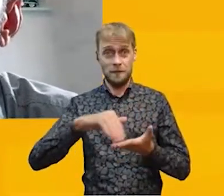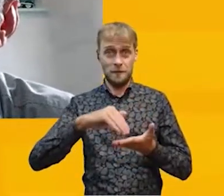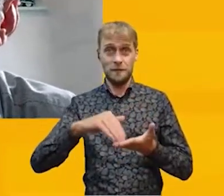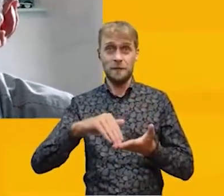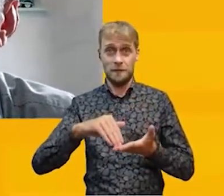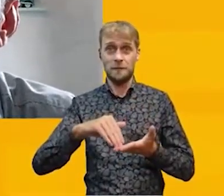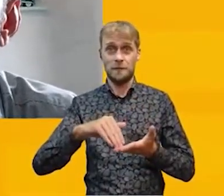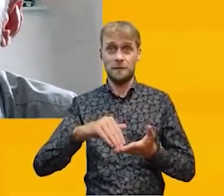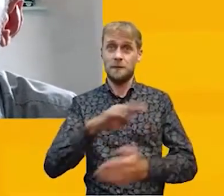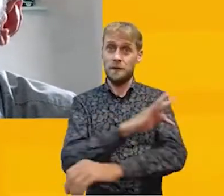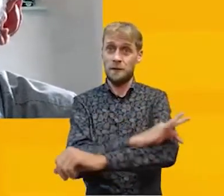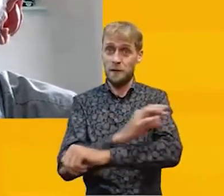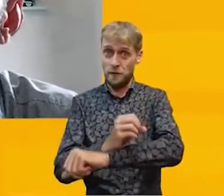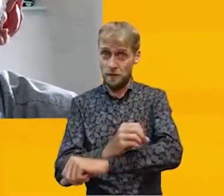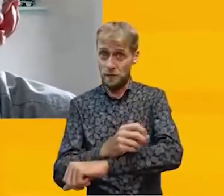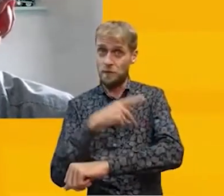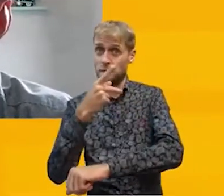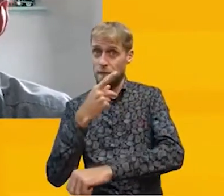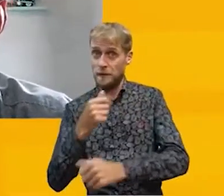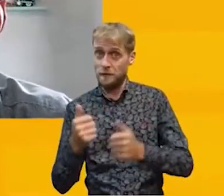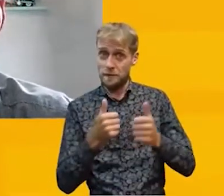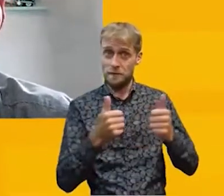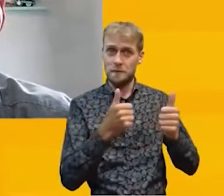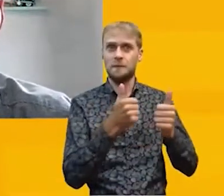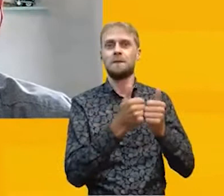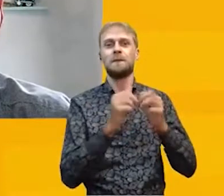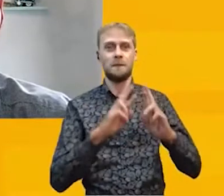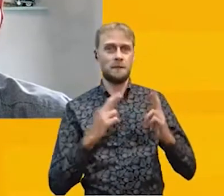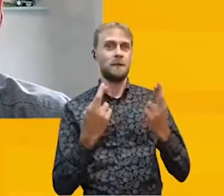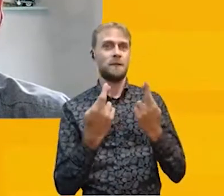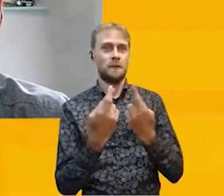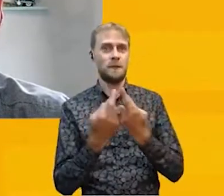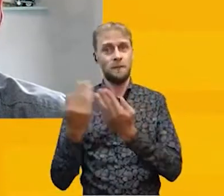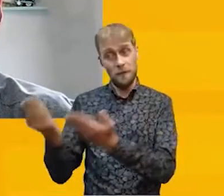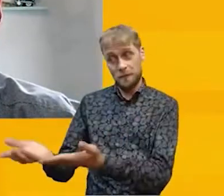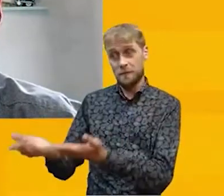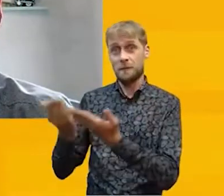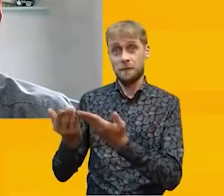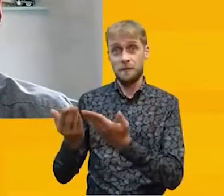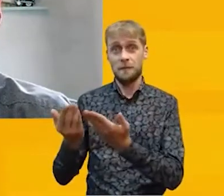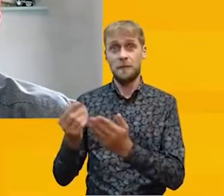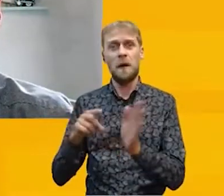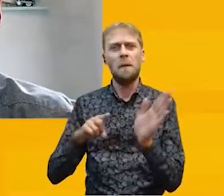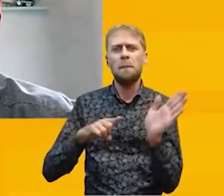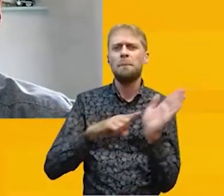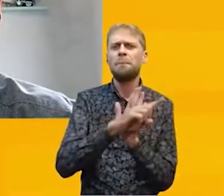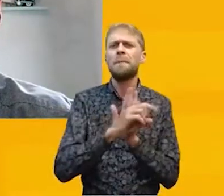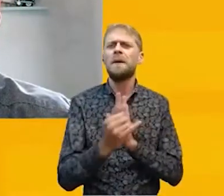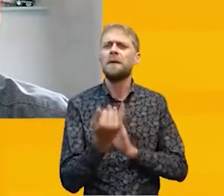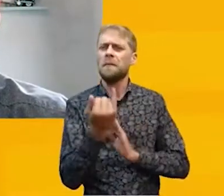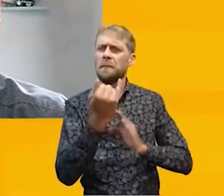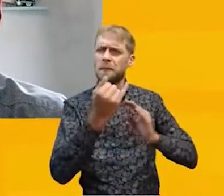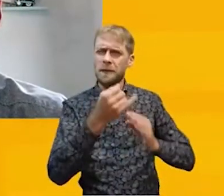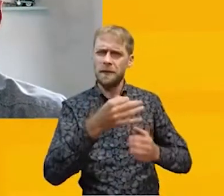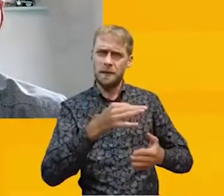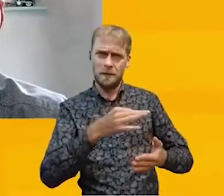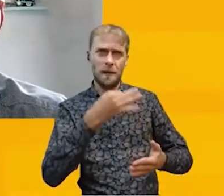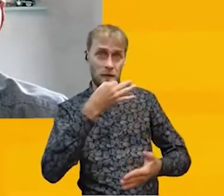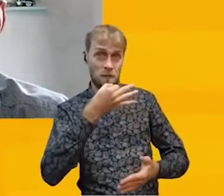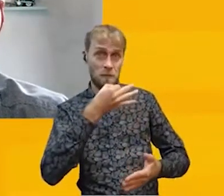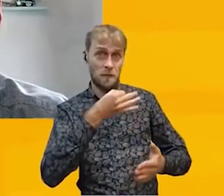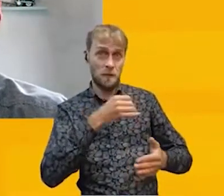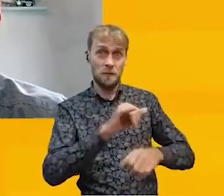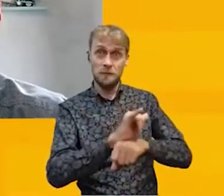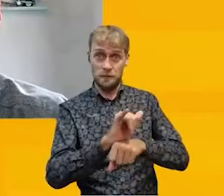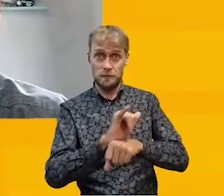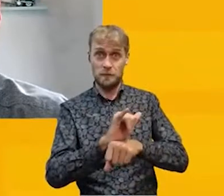da Agricultura do Tocantins, que vai conduzir esse encontro, nós recebemos uma importante pergunta no chat aqui no YouTube,